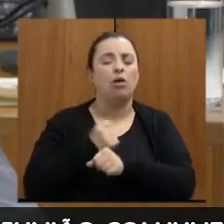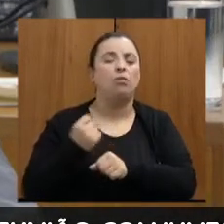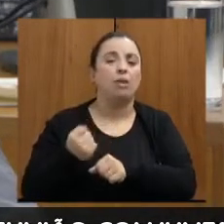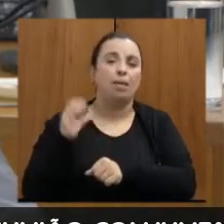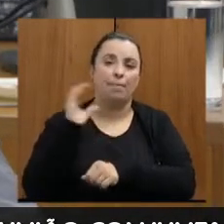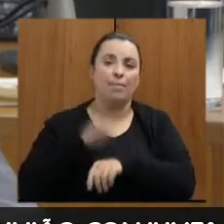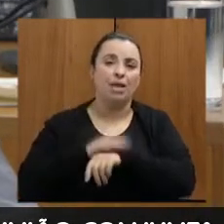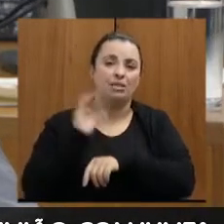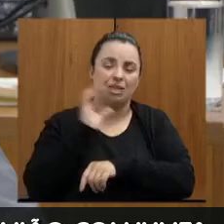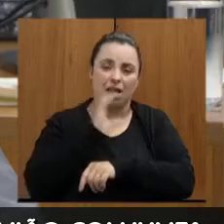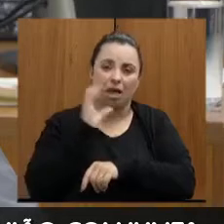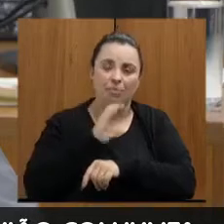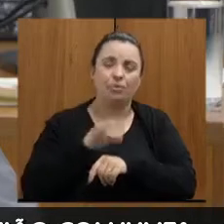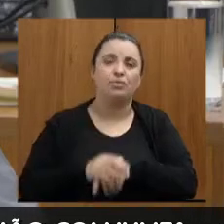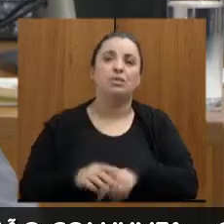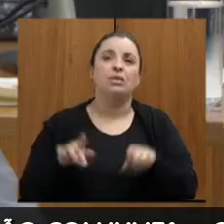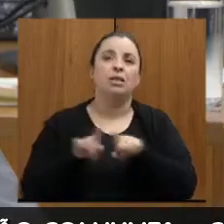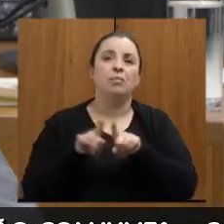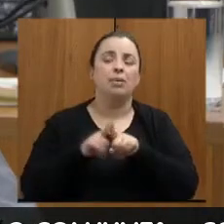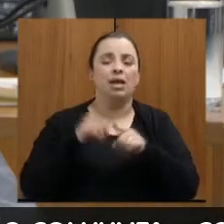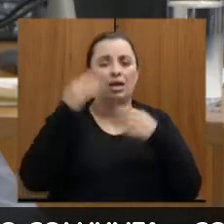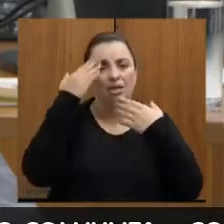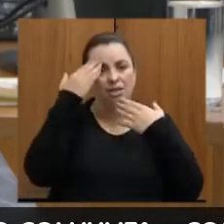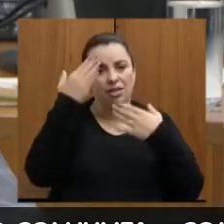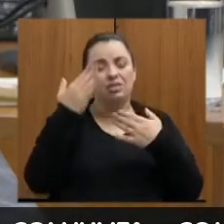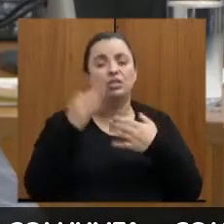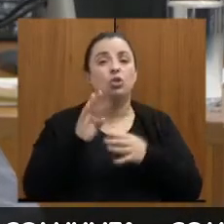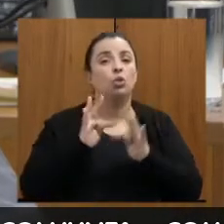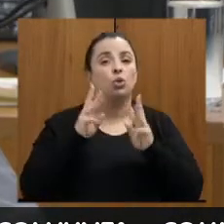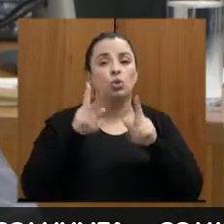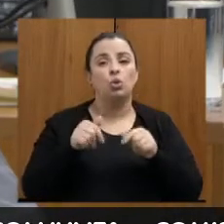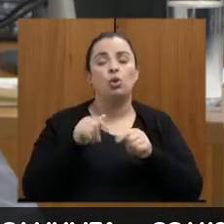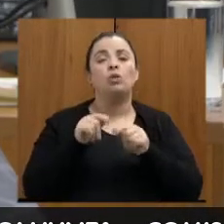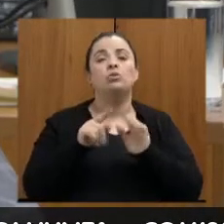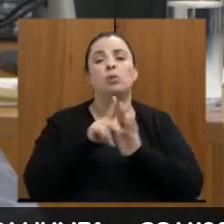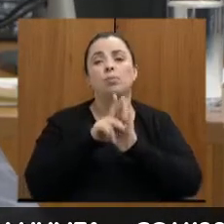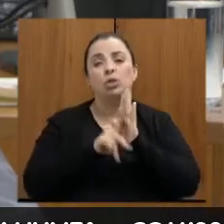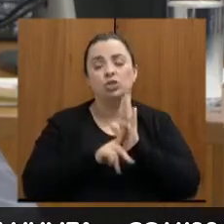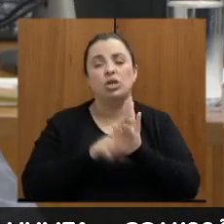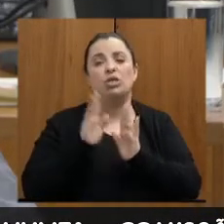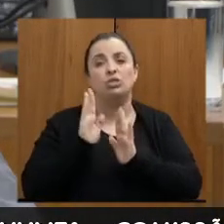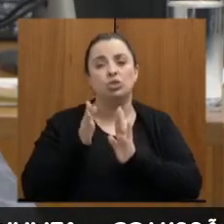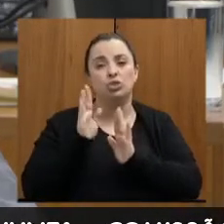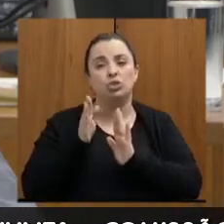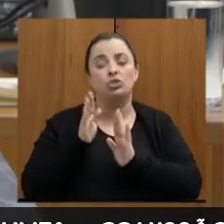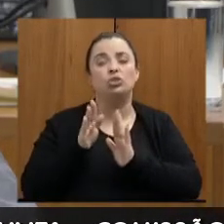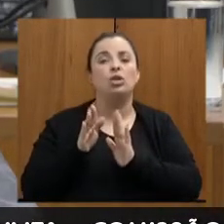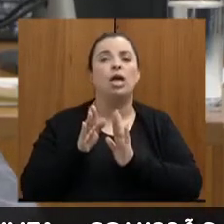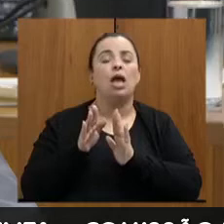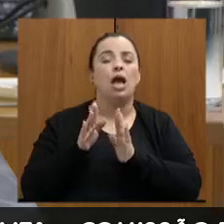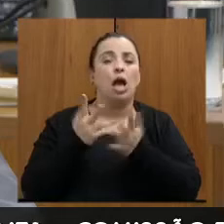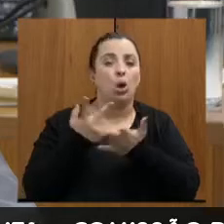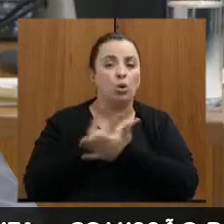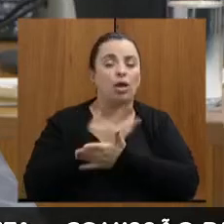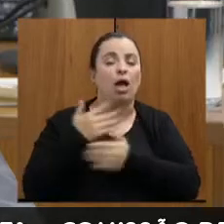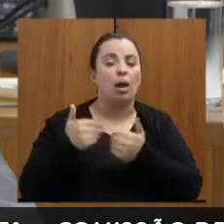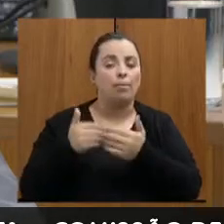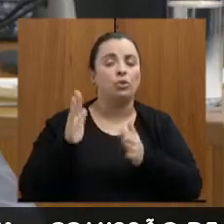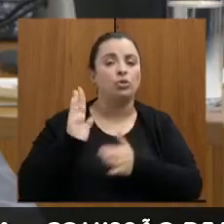agradecer sobre leva o projeto já está sendo executado da em São Romão né